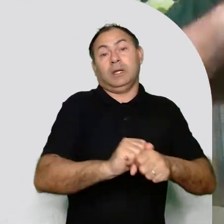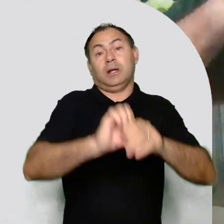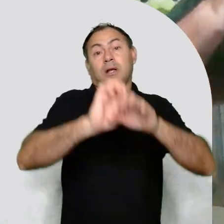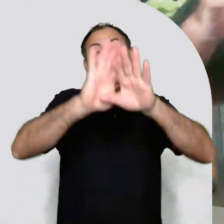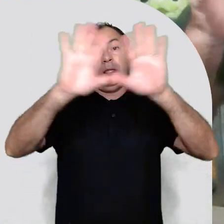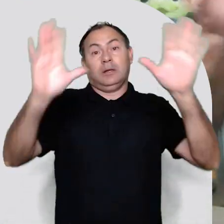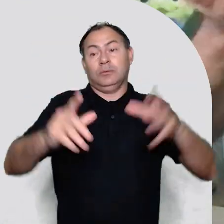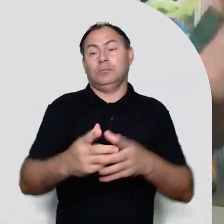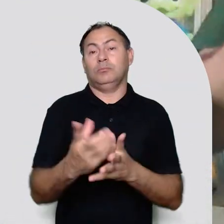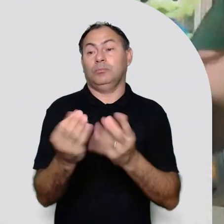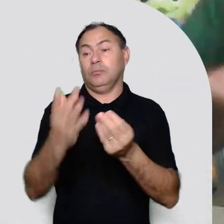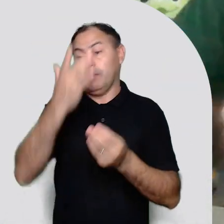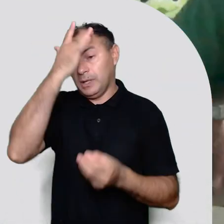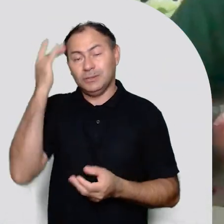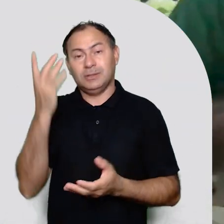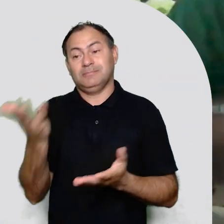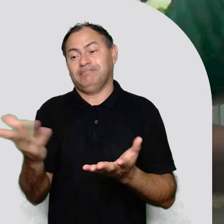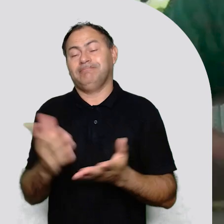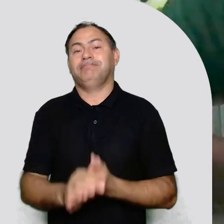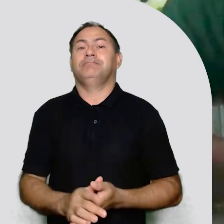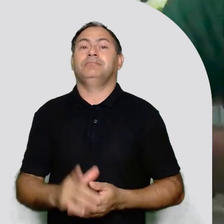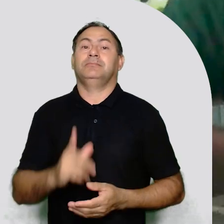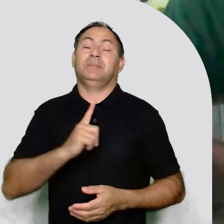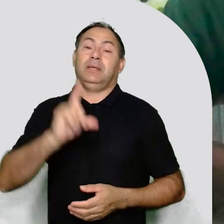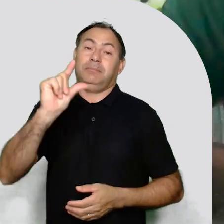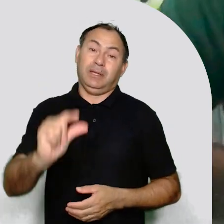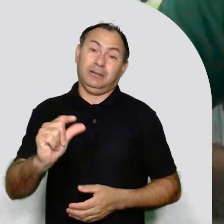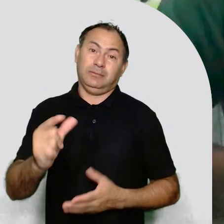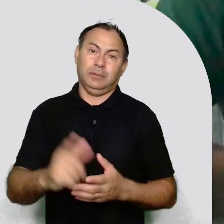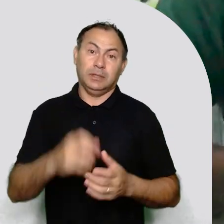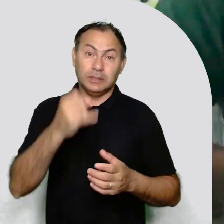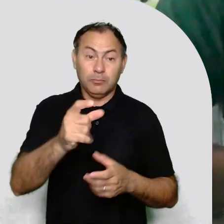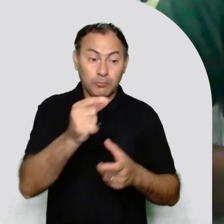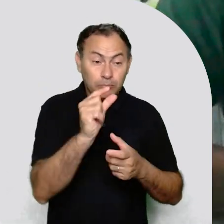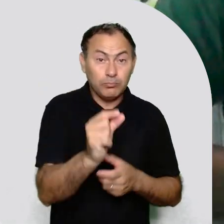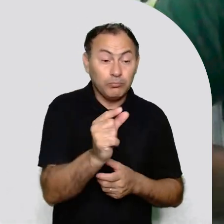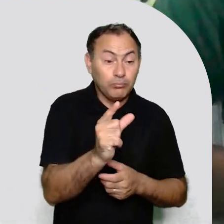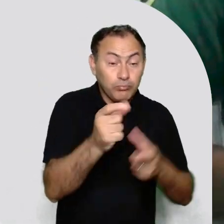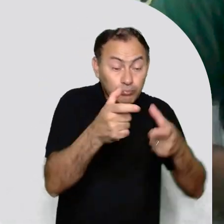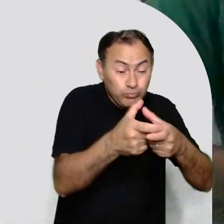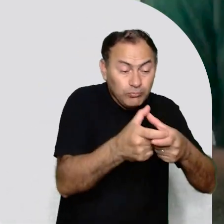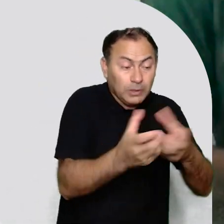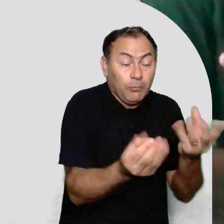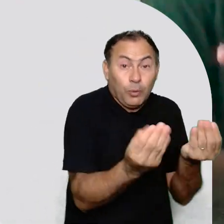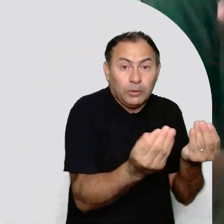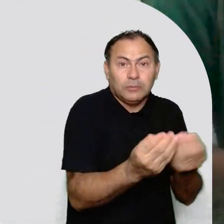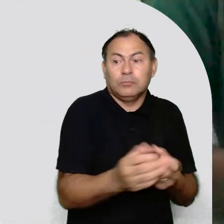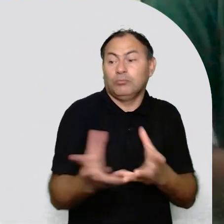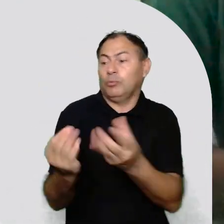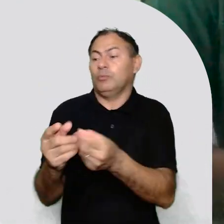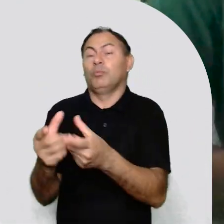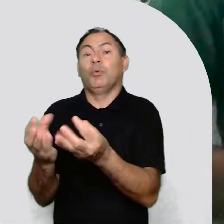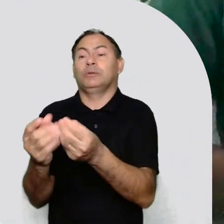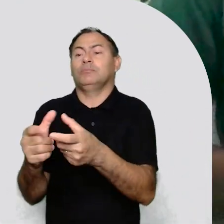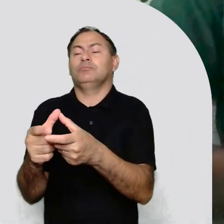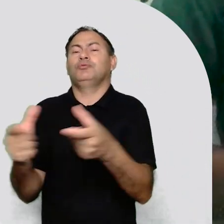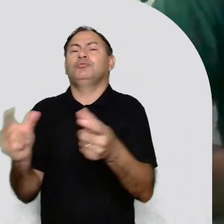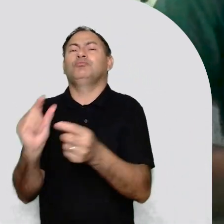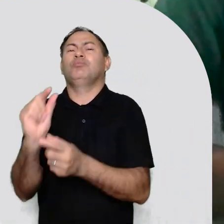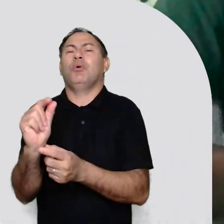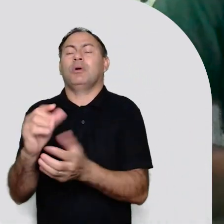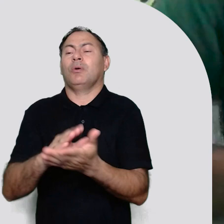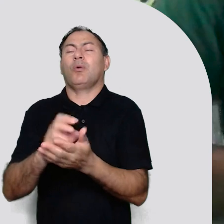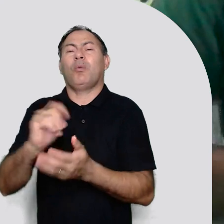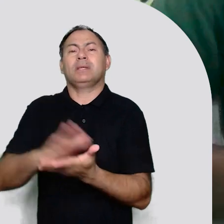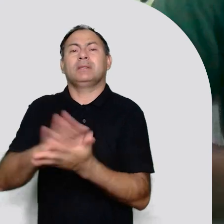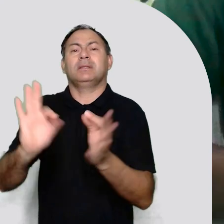obviamente muita gente vai ter menos. Então, se poucos têm muito, muitos têm pouco e